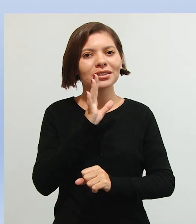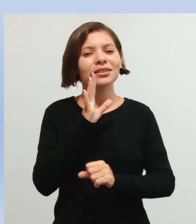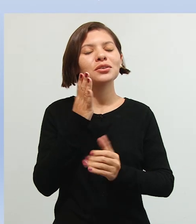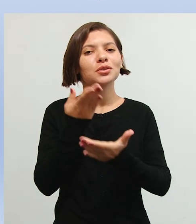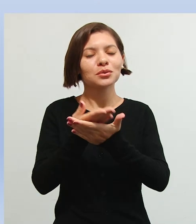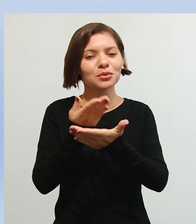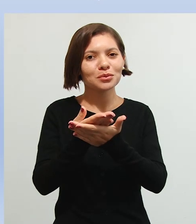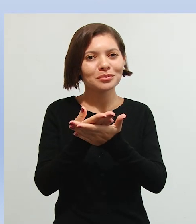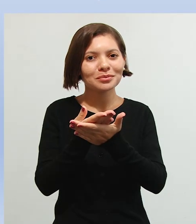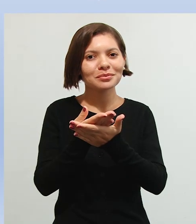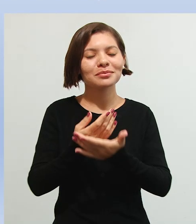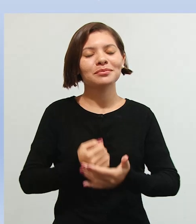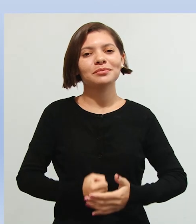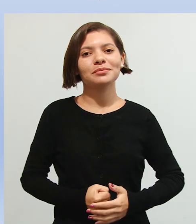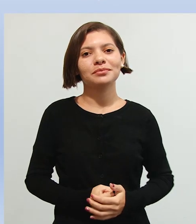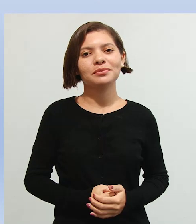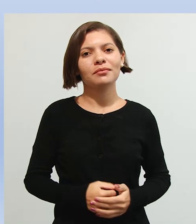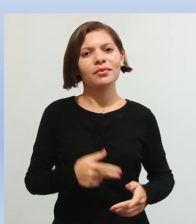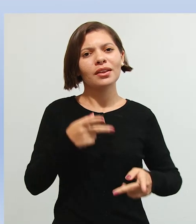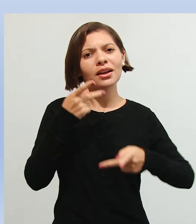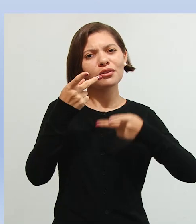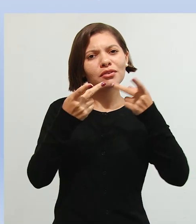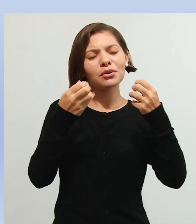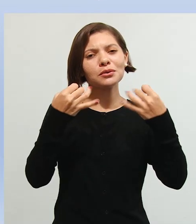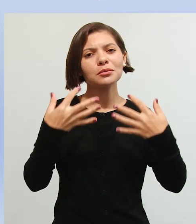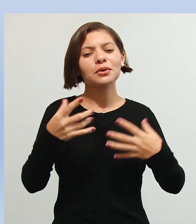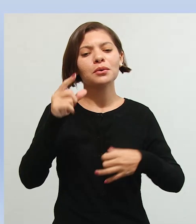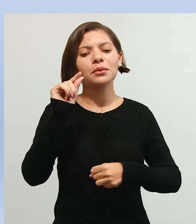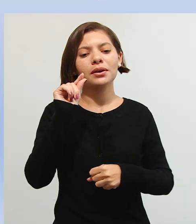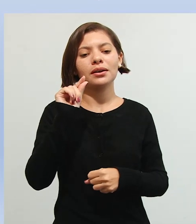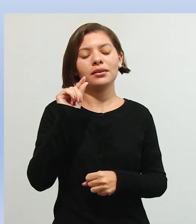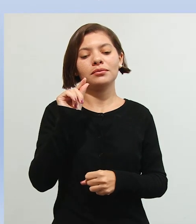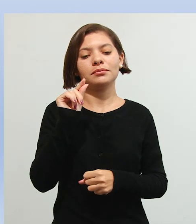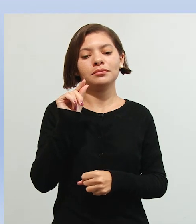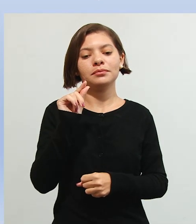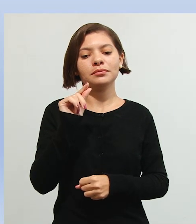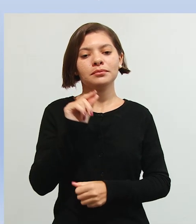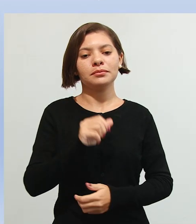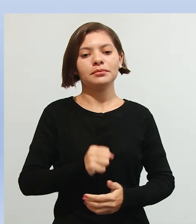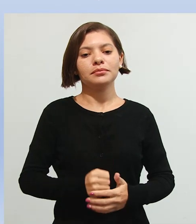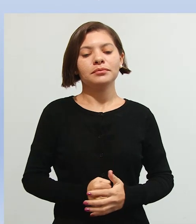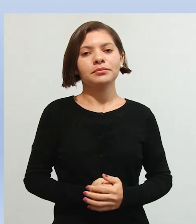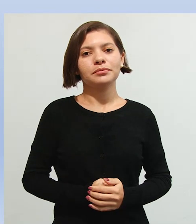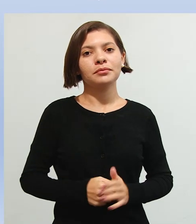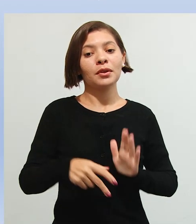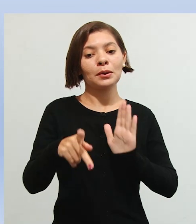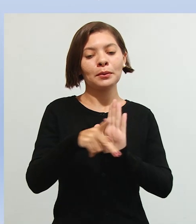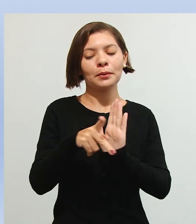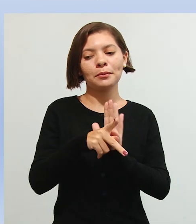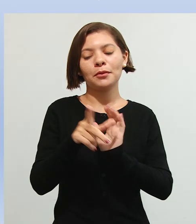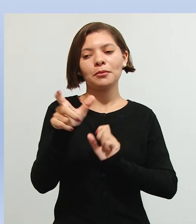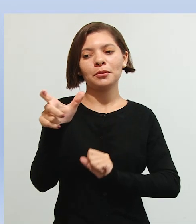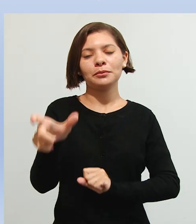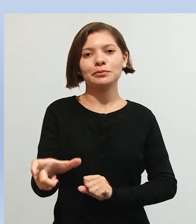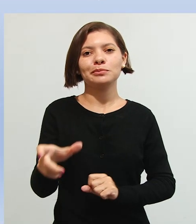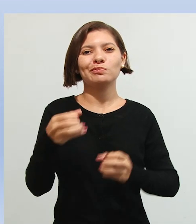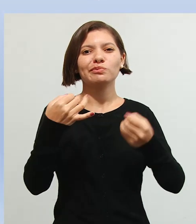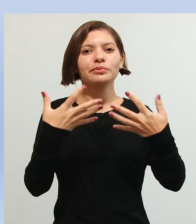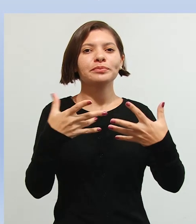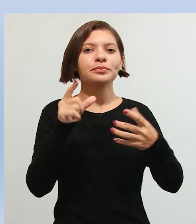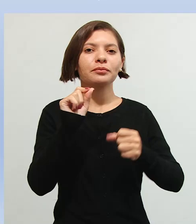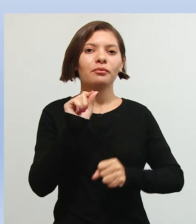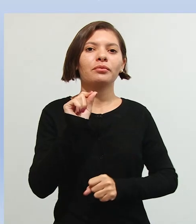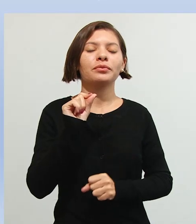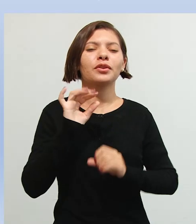esta abordagem. Ele diz, pelas palavras do próprio Loris Malaguzzi, ele diz